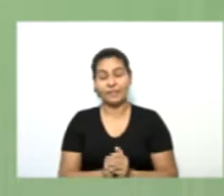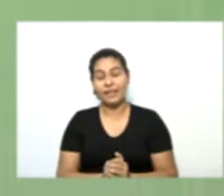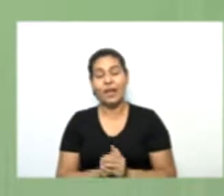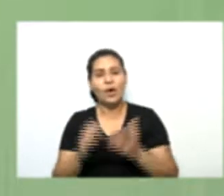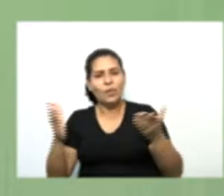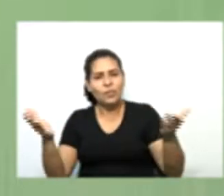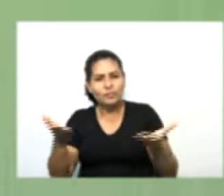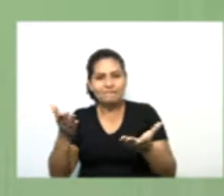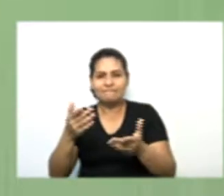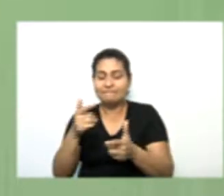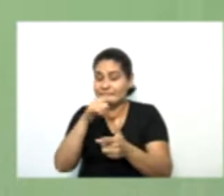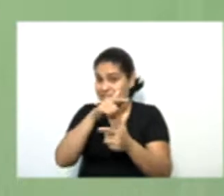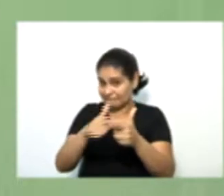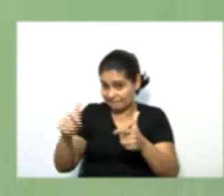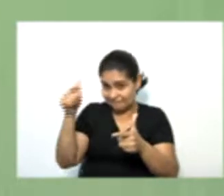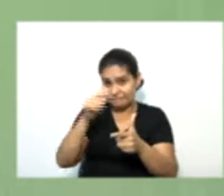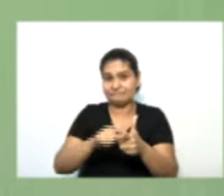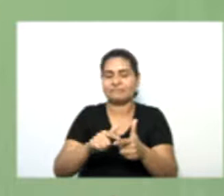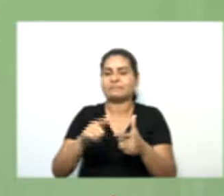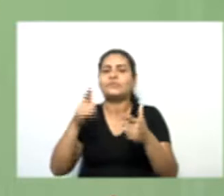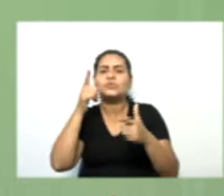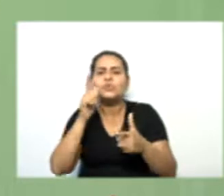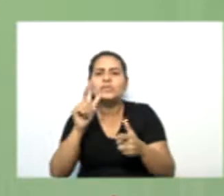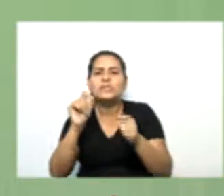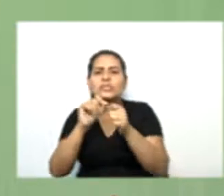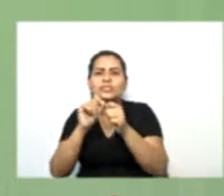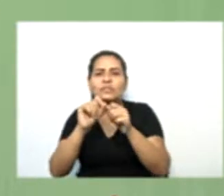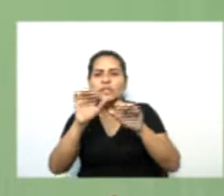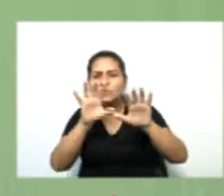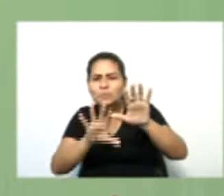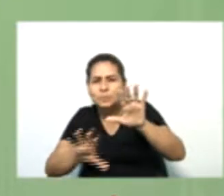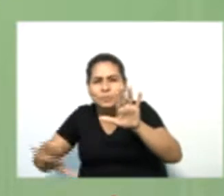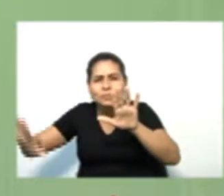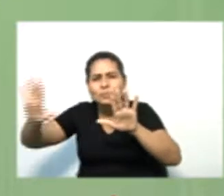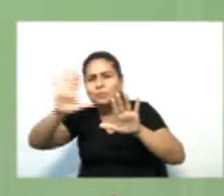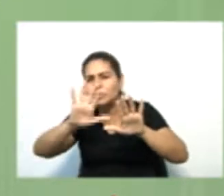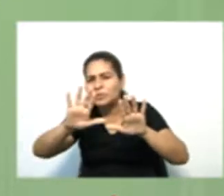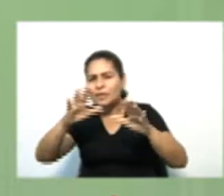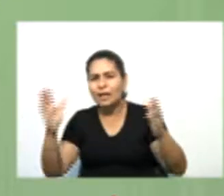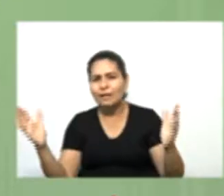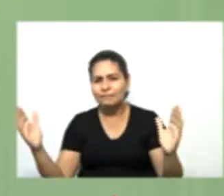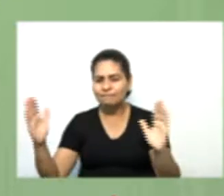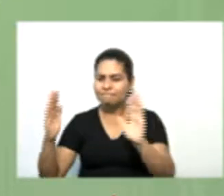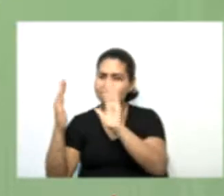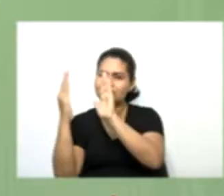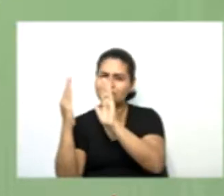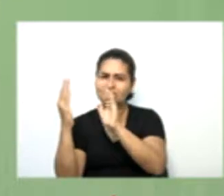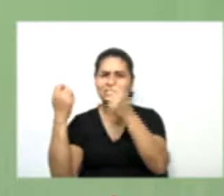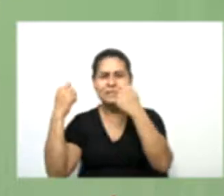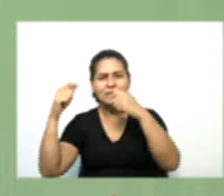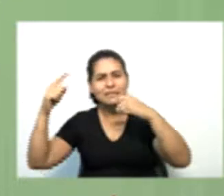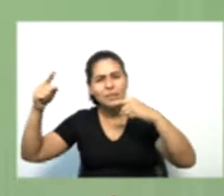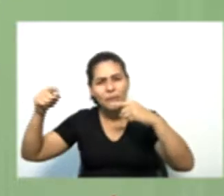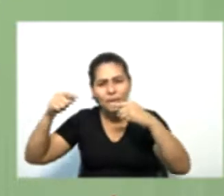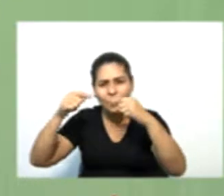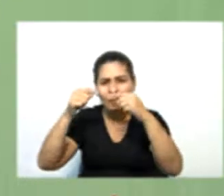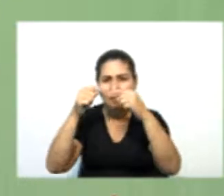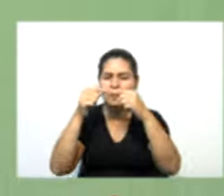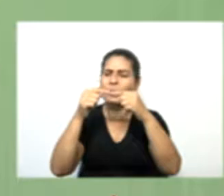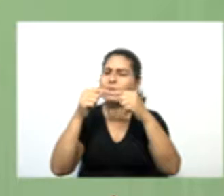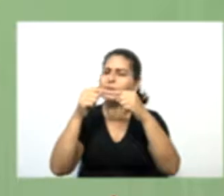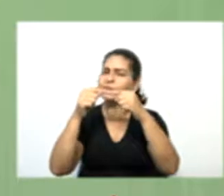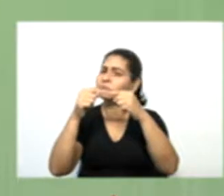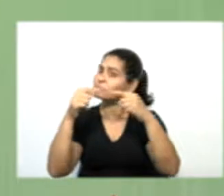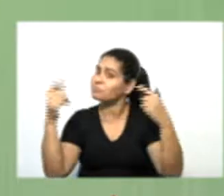aí, o conflito resulta de cenários nos quais ambas as partes buscam obter